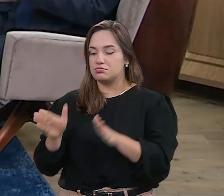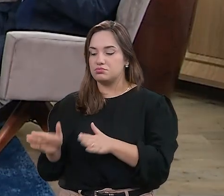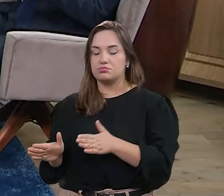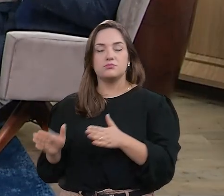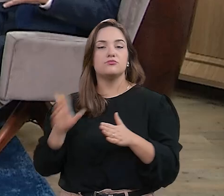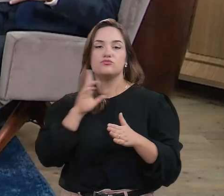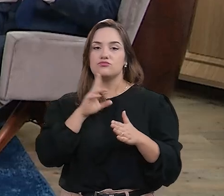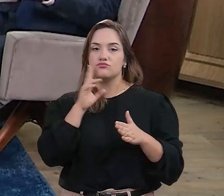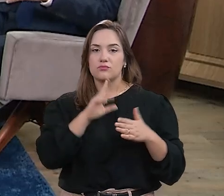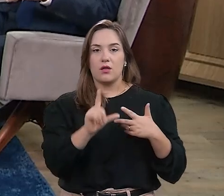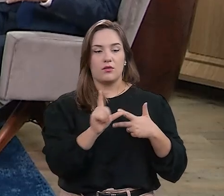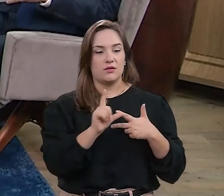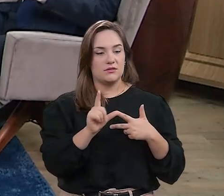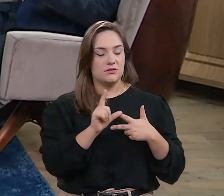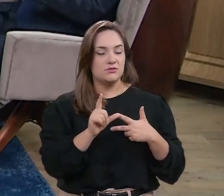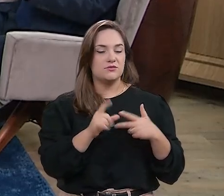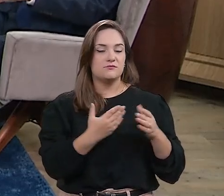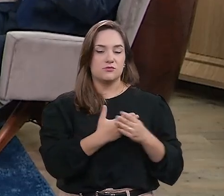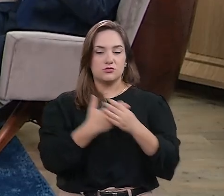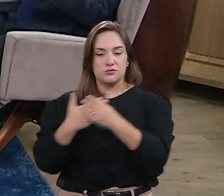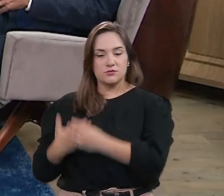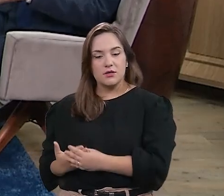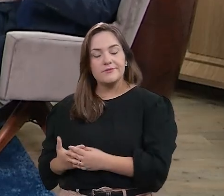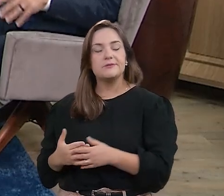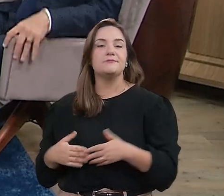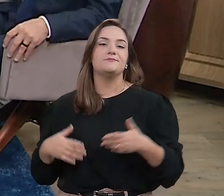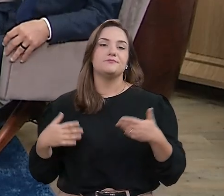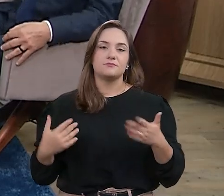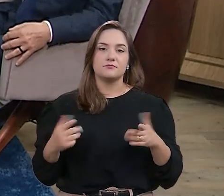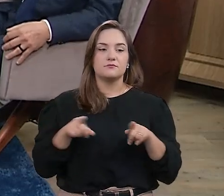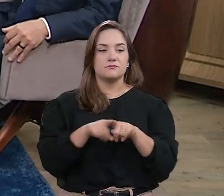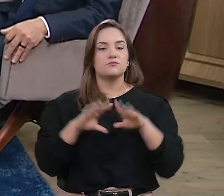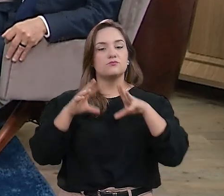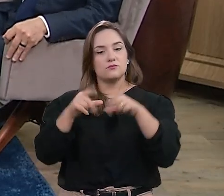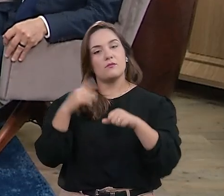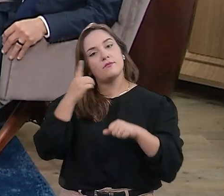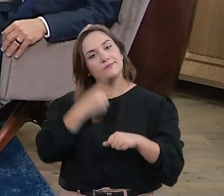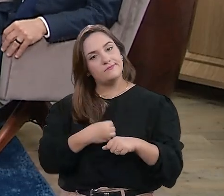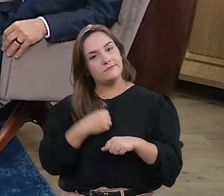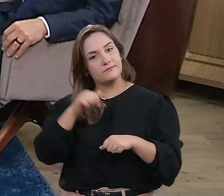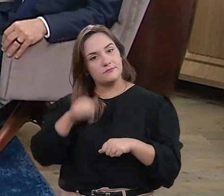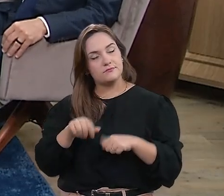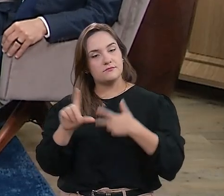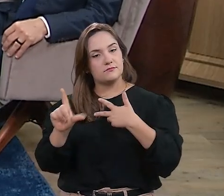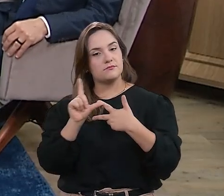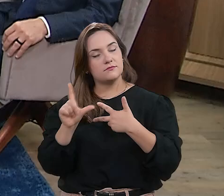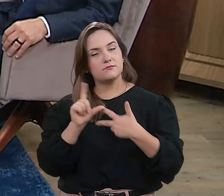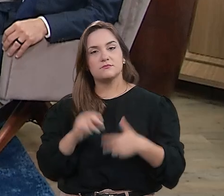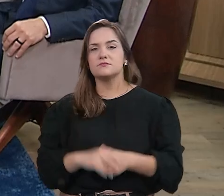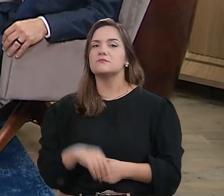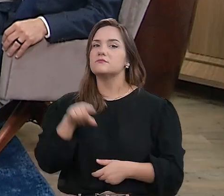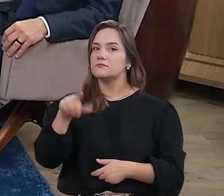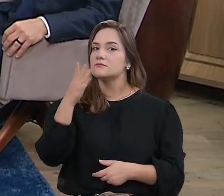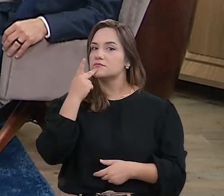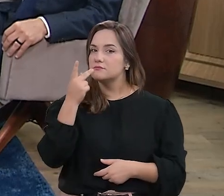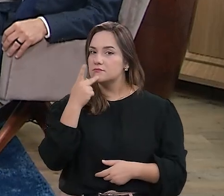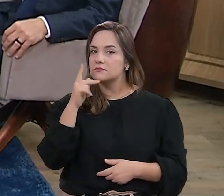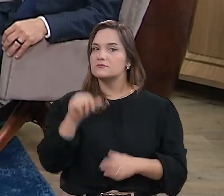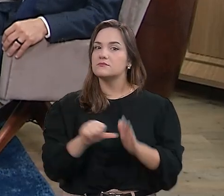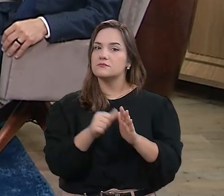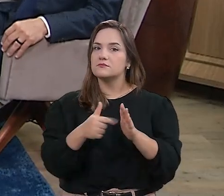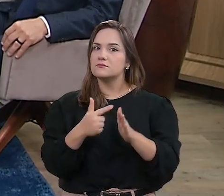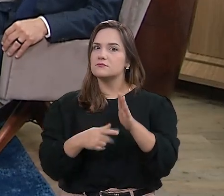né, e todas as atividades dos parlamentares que compõem essa legislatura. O senhor estava comentando para a gente, é o